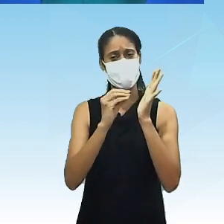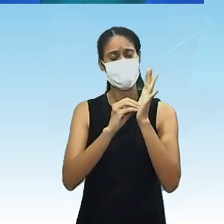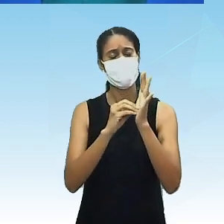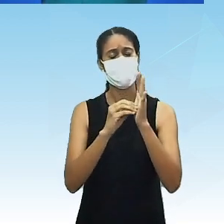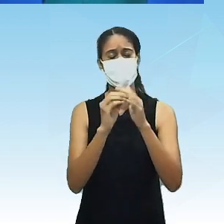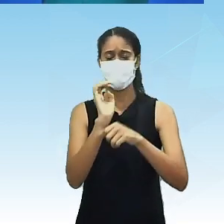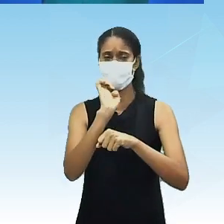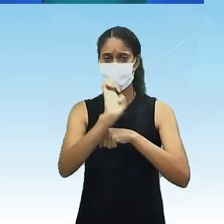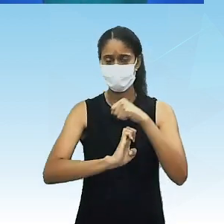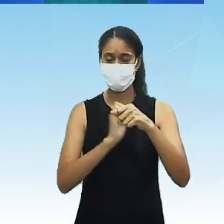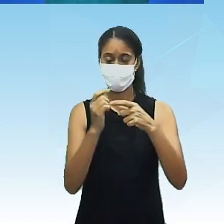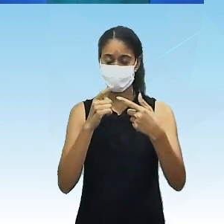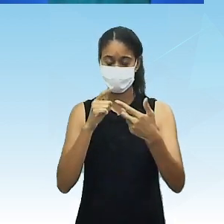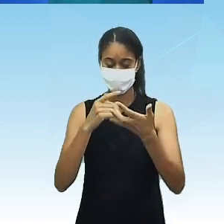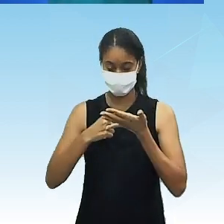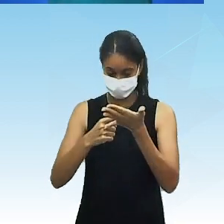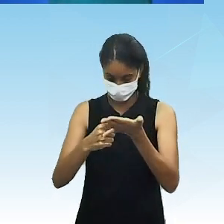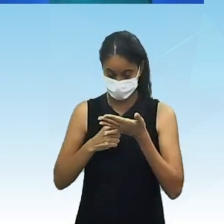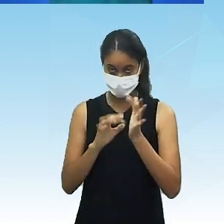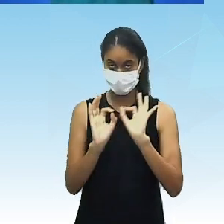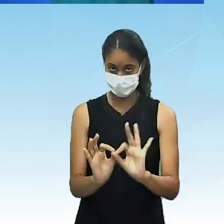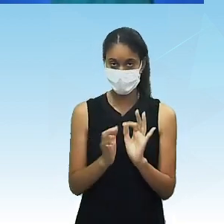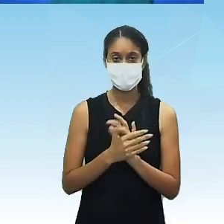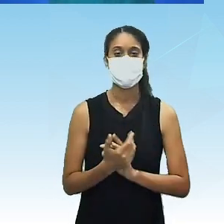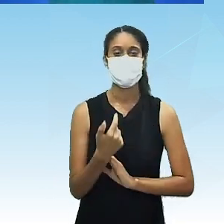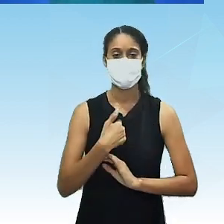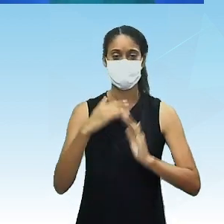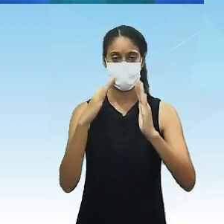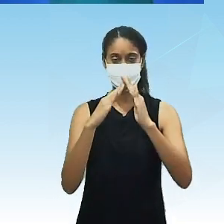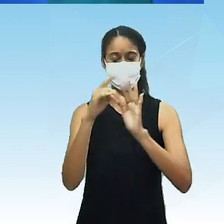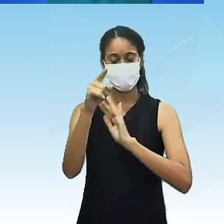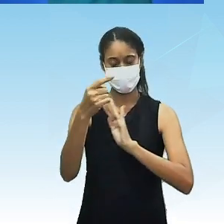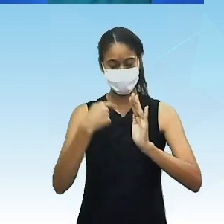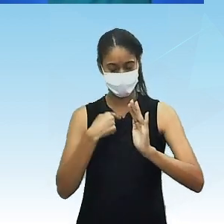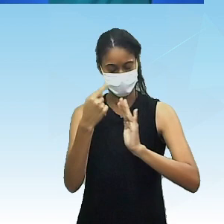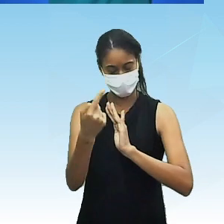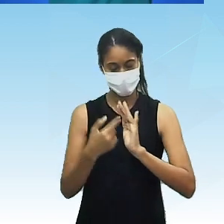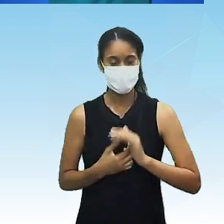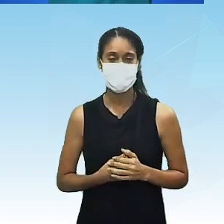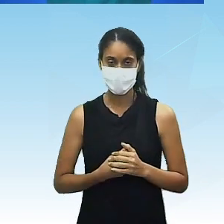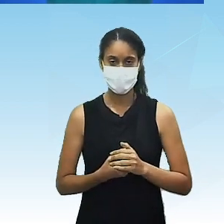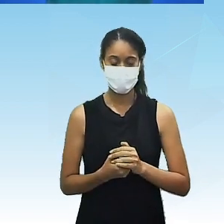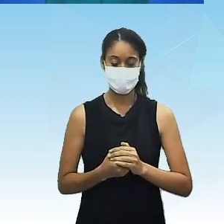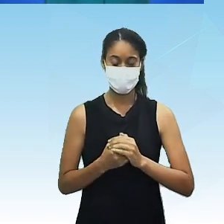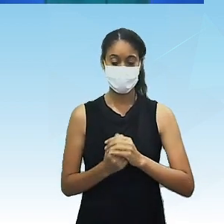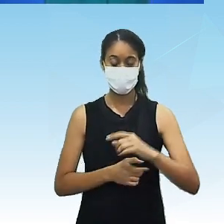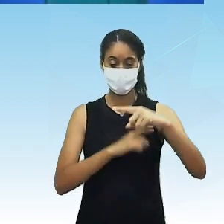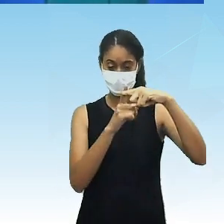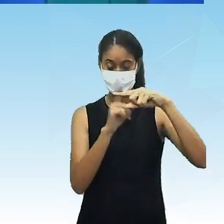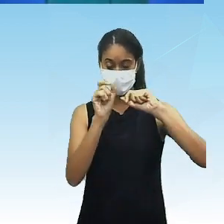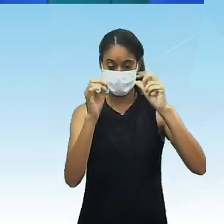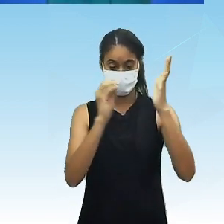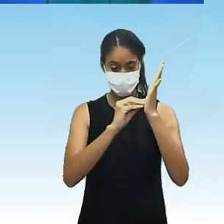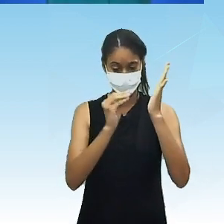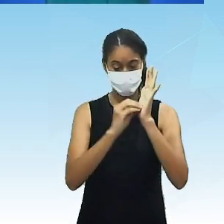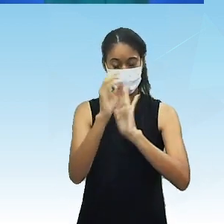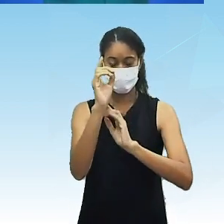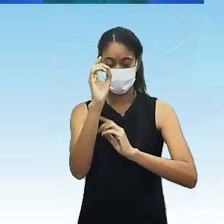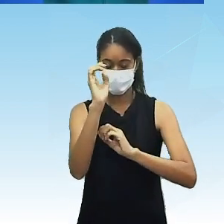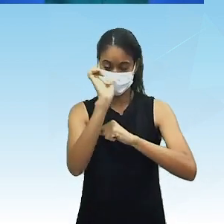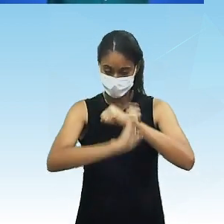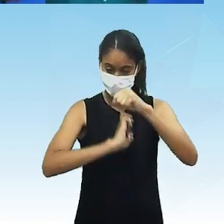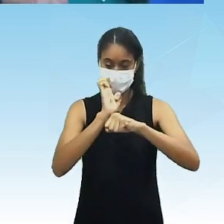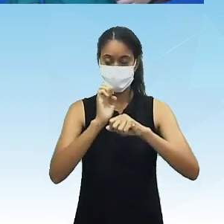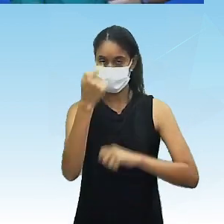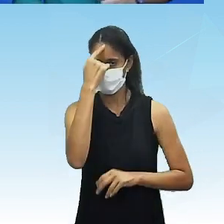esse combinado aqui, eu e tu, tá? Eu e tu aqui em casa, ó. Tudo de casa, eu aqui no estúdio. Carga positiva é o quê? Falta de elétrons. Pensa